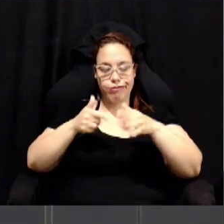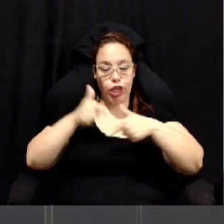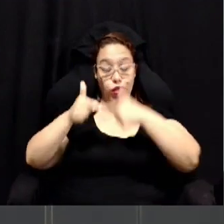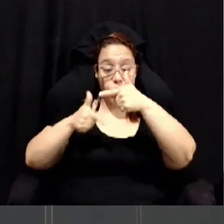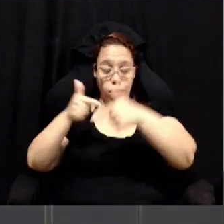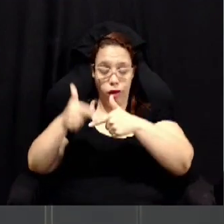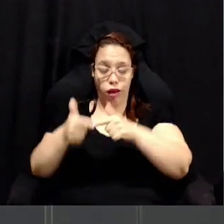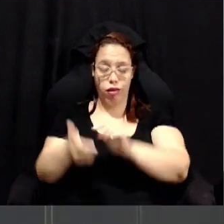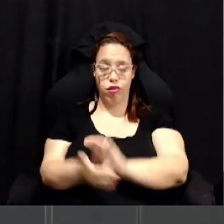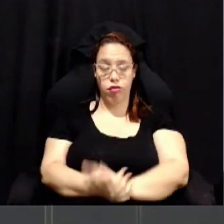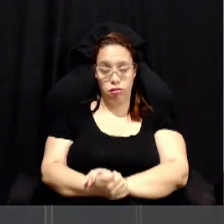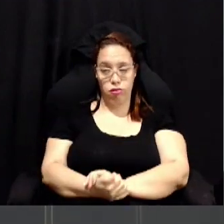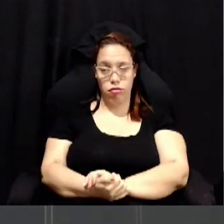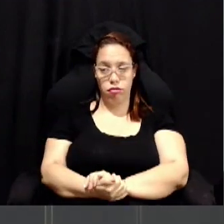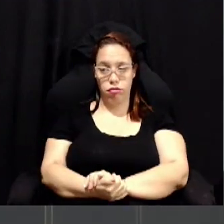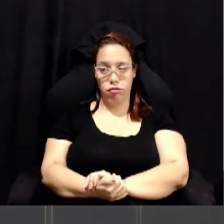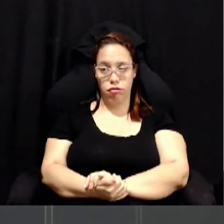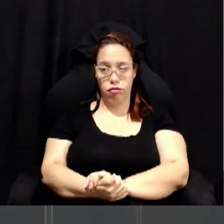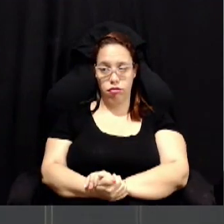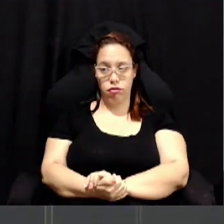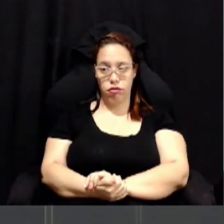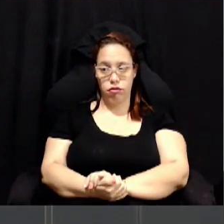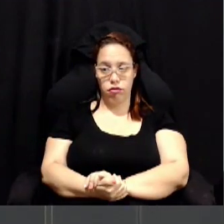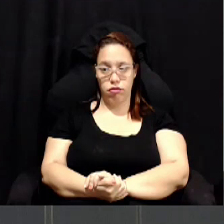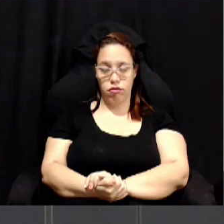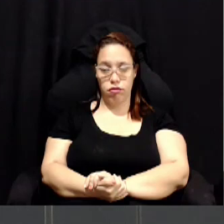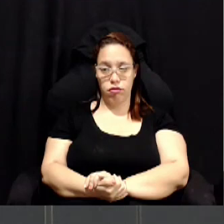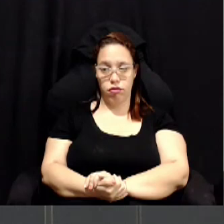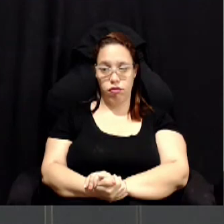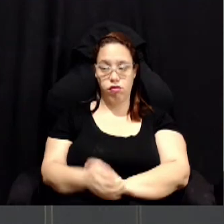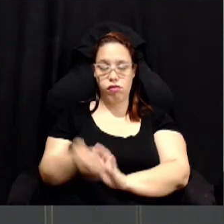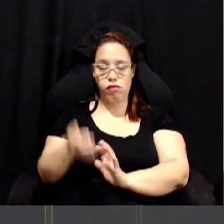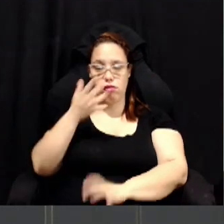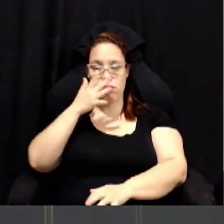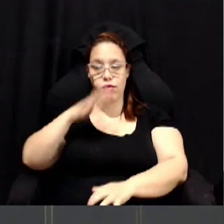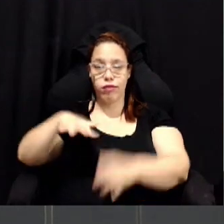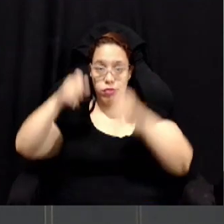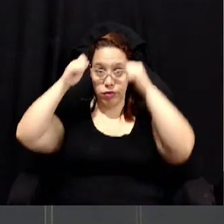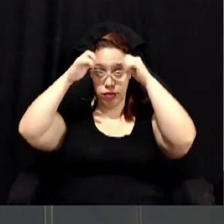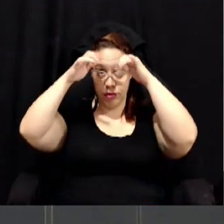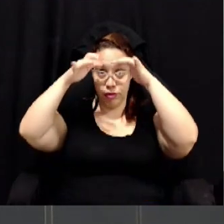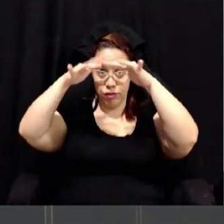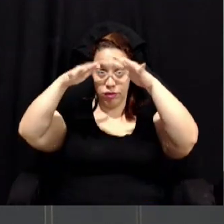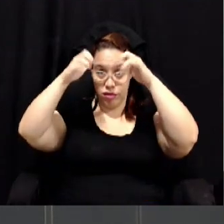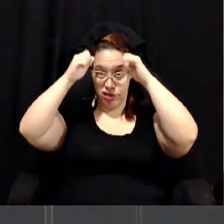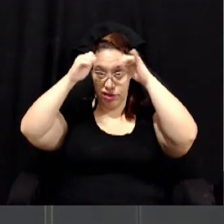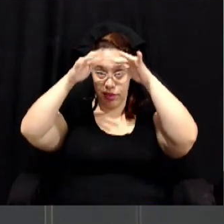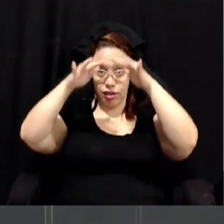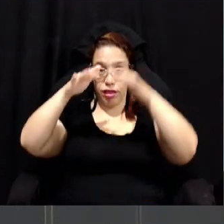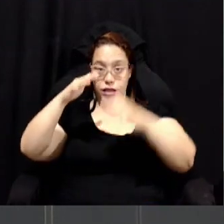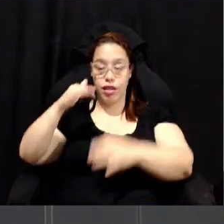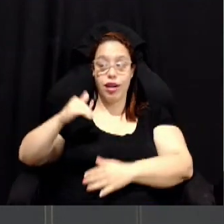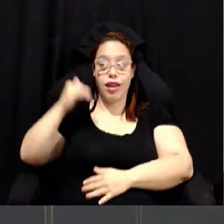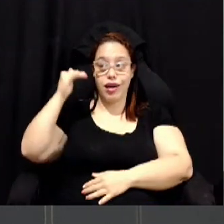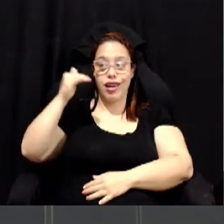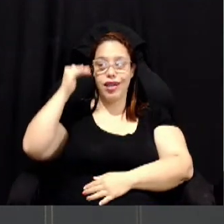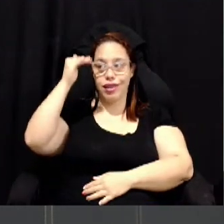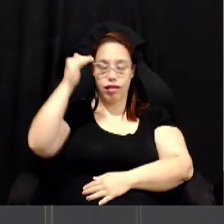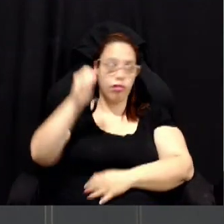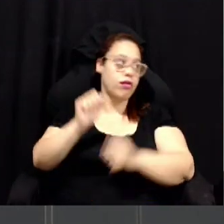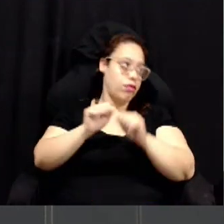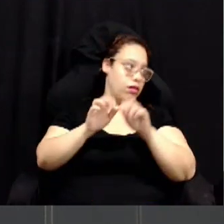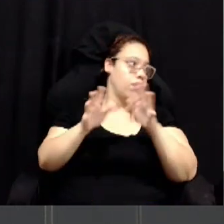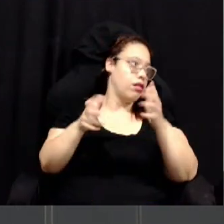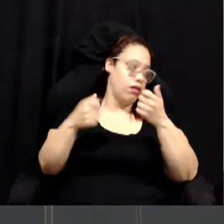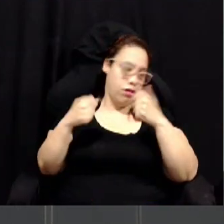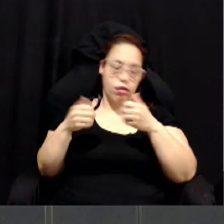gente trata muito sobre a criança autista, mas a gente precisa lembrar que essa criança cresce, né? Claro. E ela precisa, hoje, se